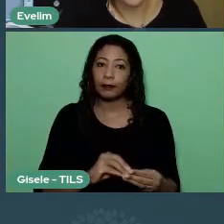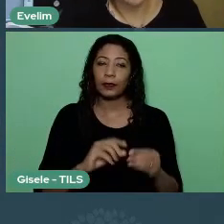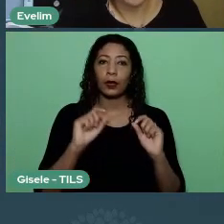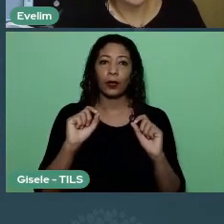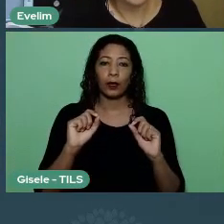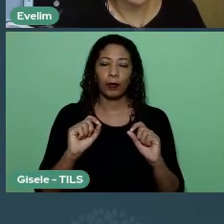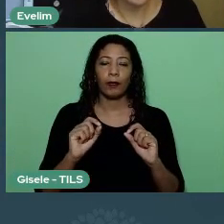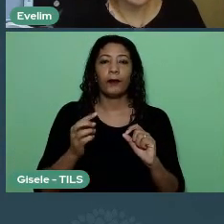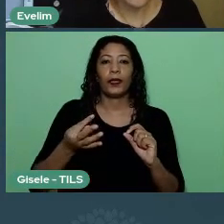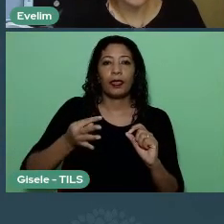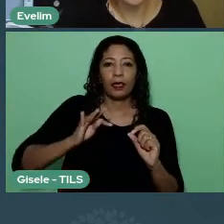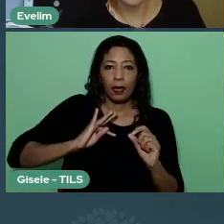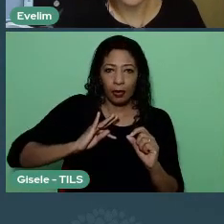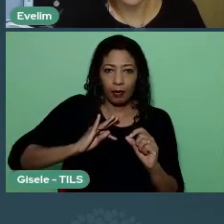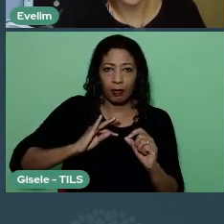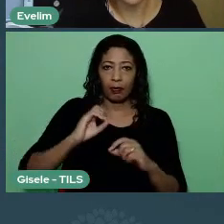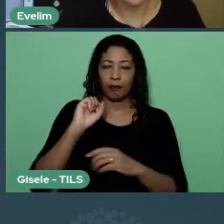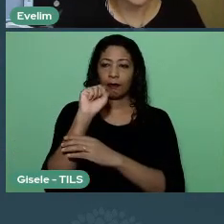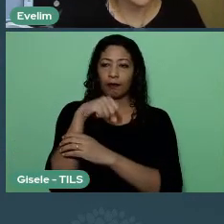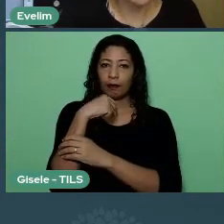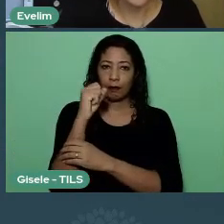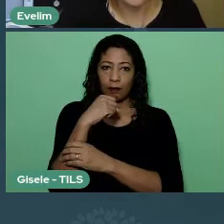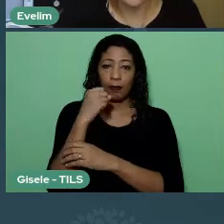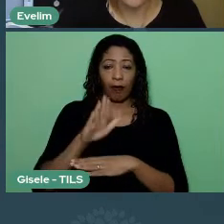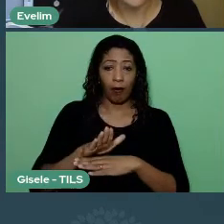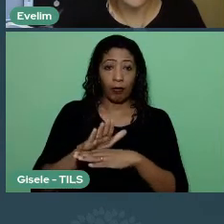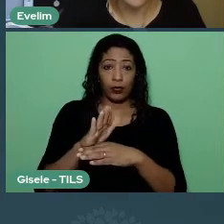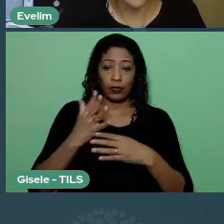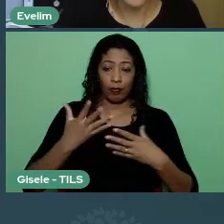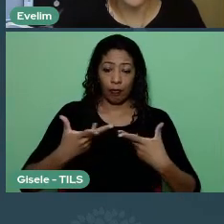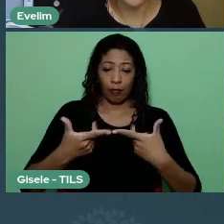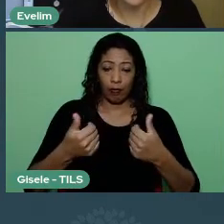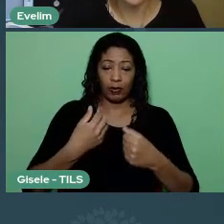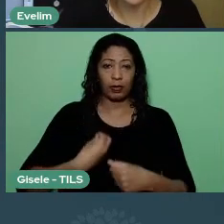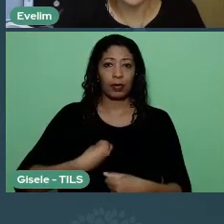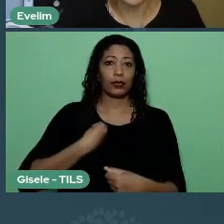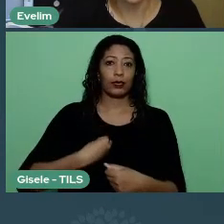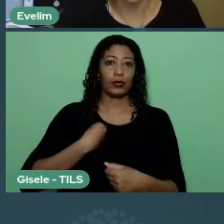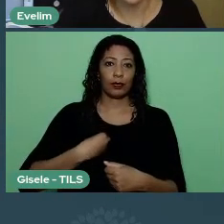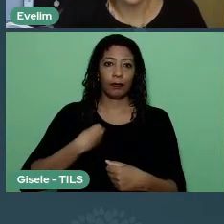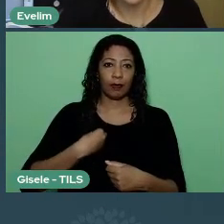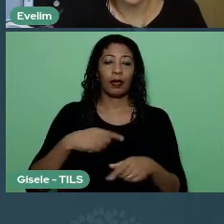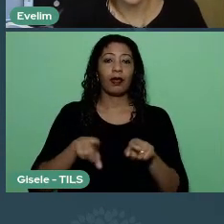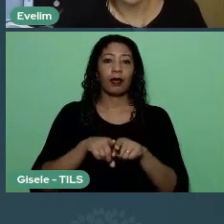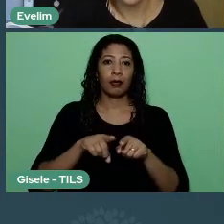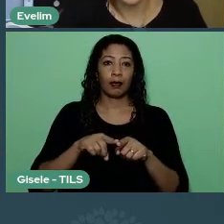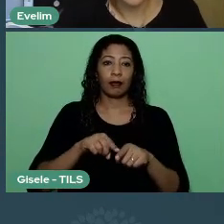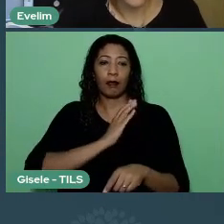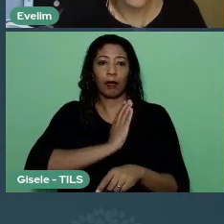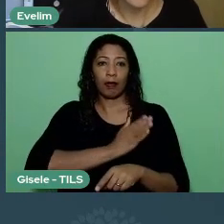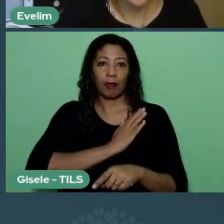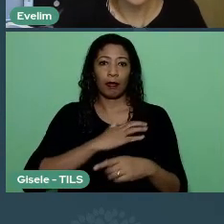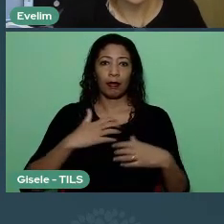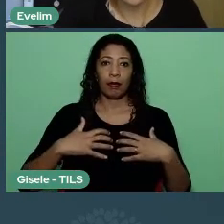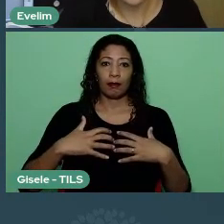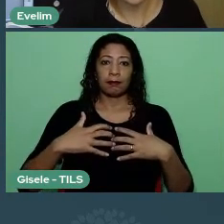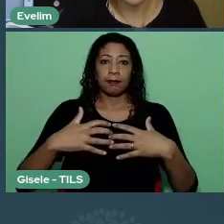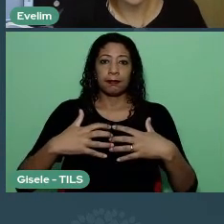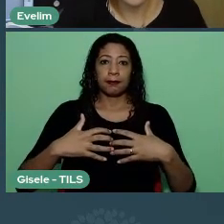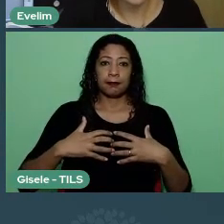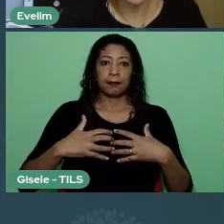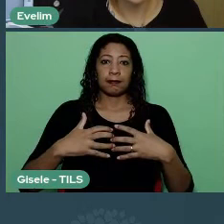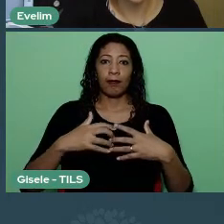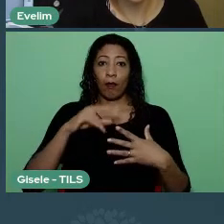técnicas fisioterapêuticas podem melhorar a qualidade de vida, aptidão cardiopulmonar, força muscular respiratória